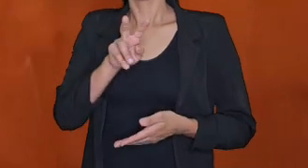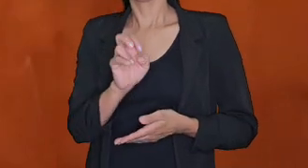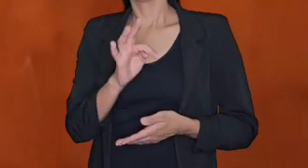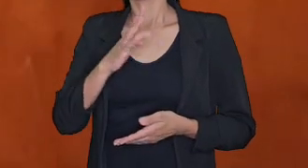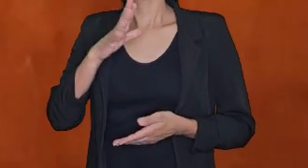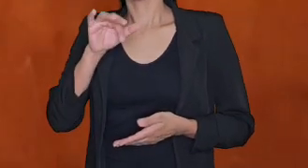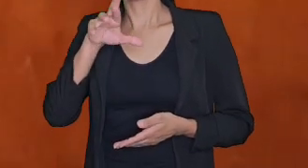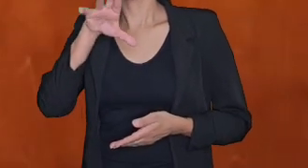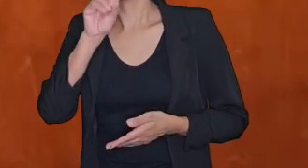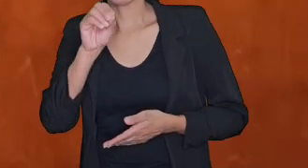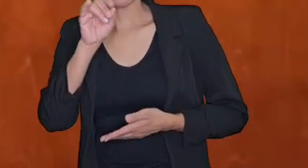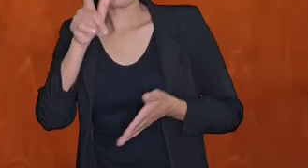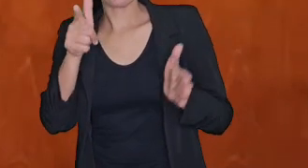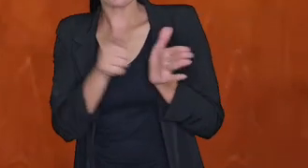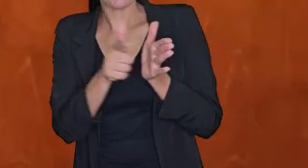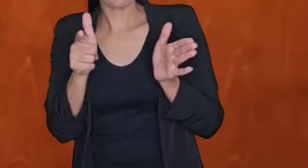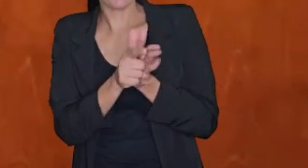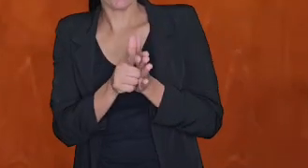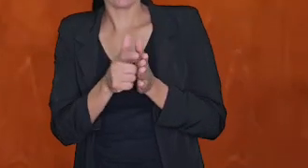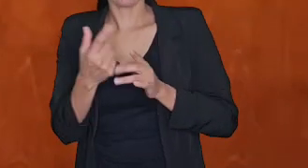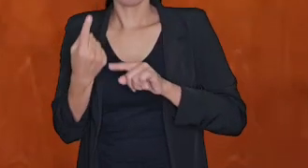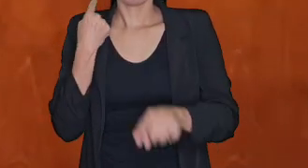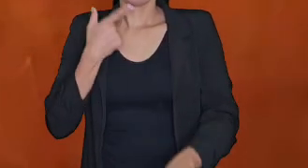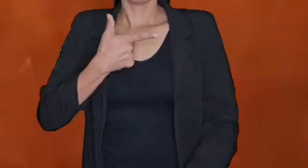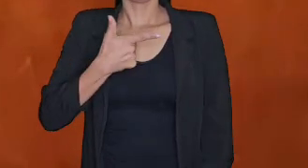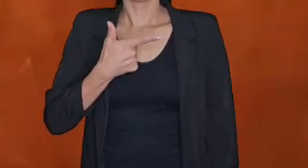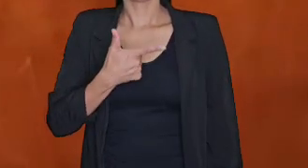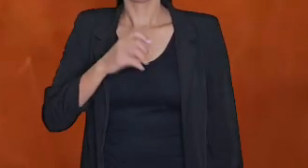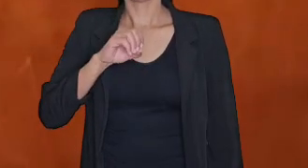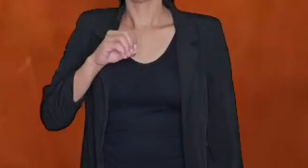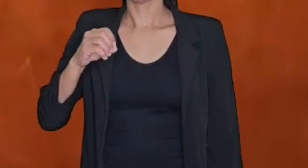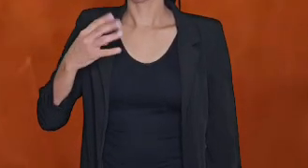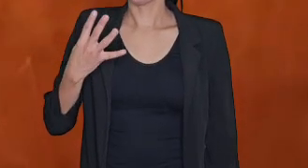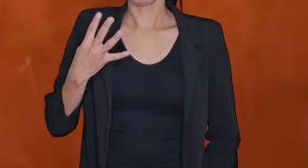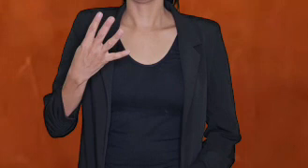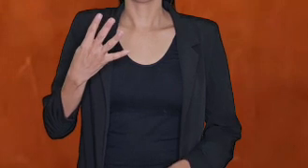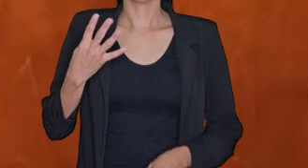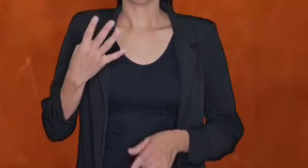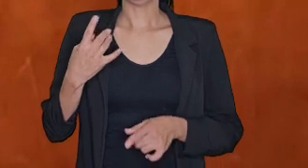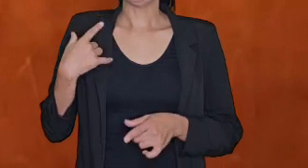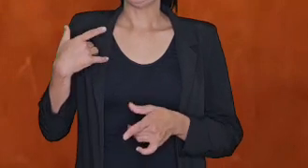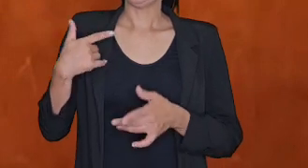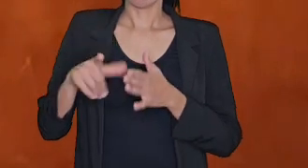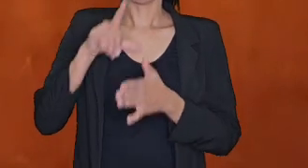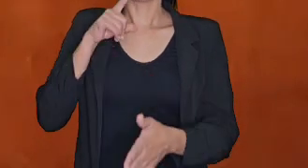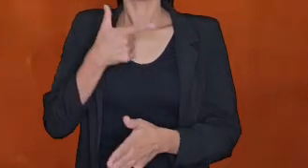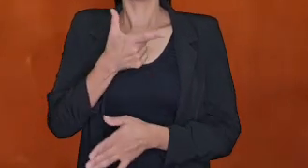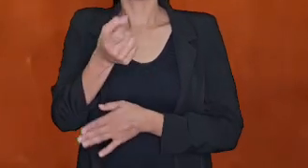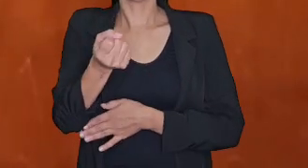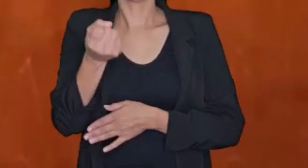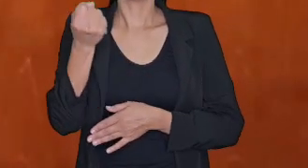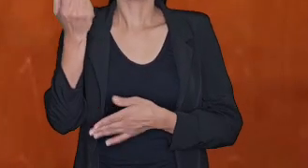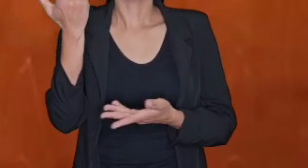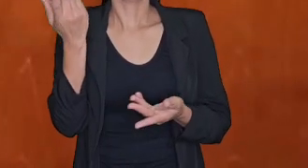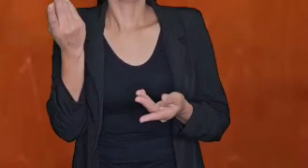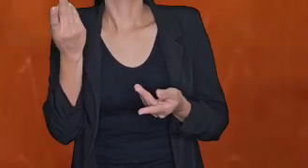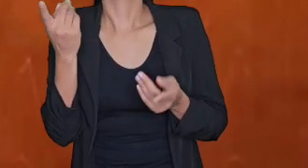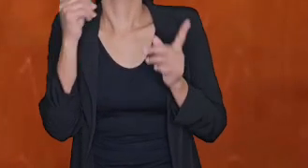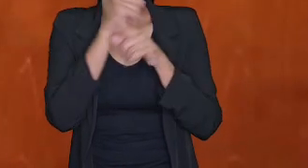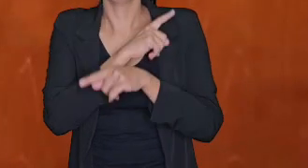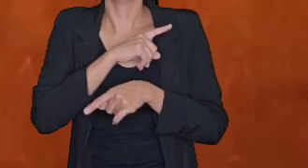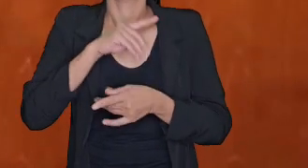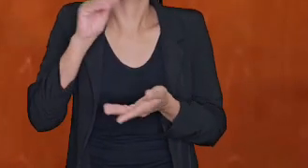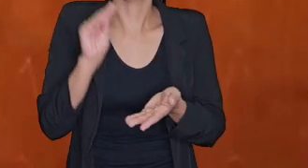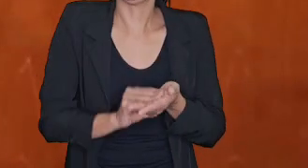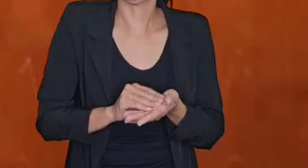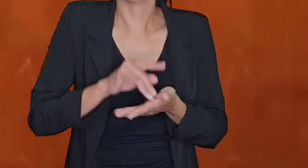Mas imagina um inventário em papel, isso aí era 2004, chegava de 20 anos antes e dificilmente não